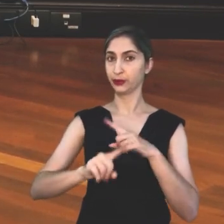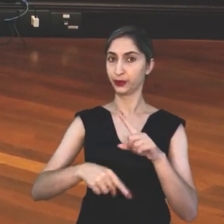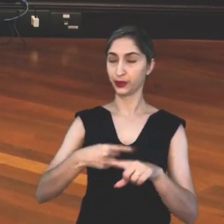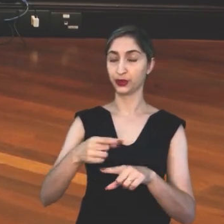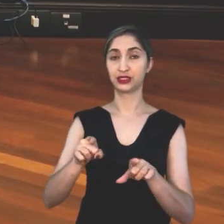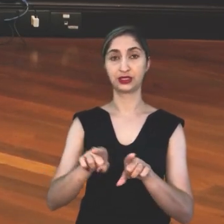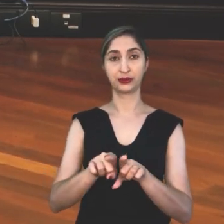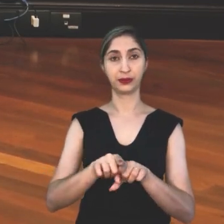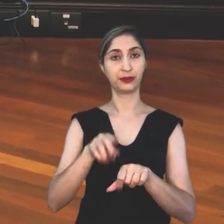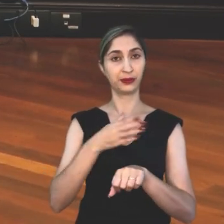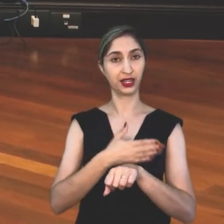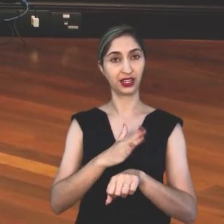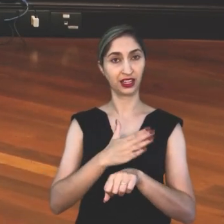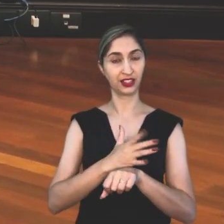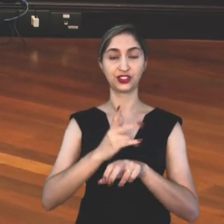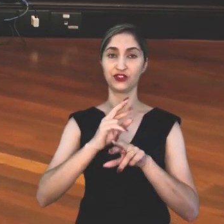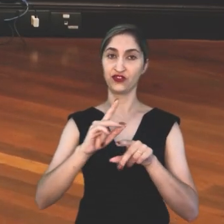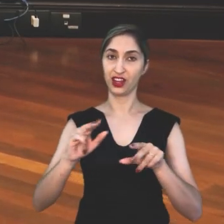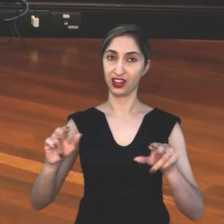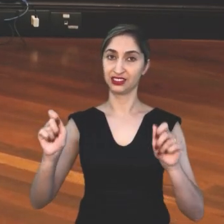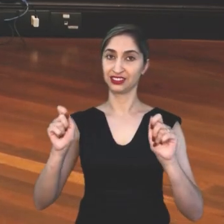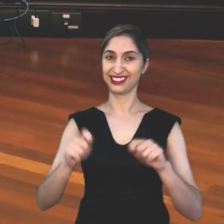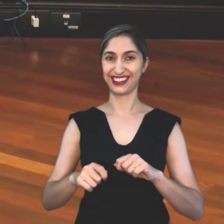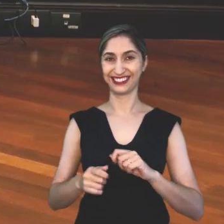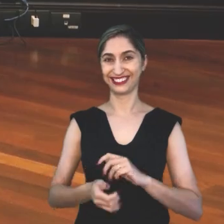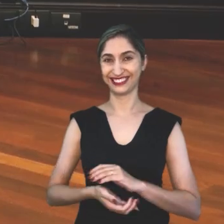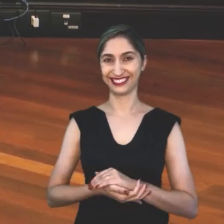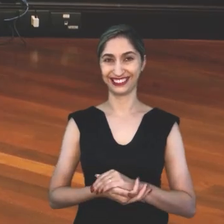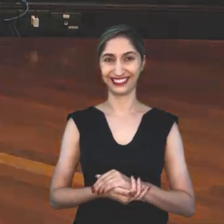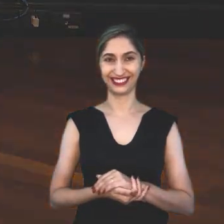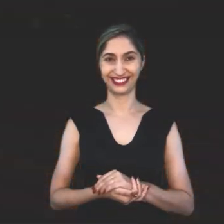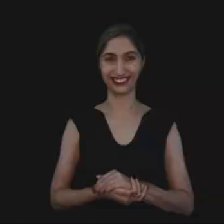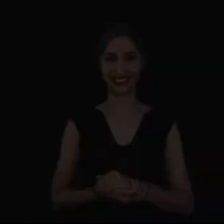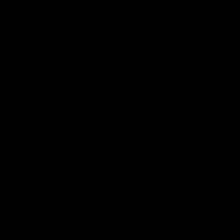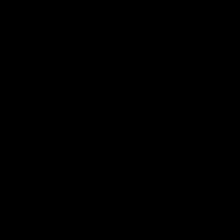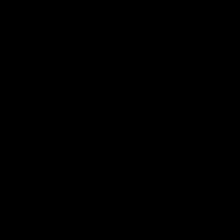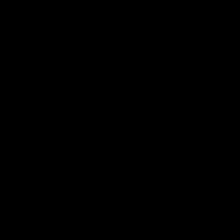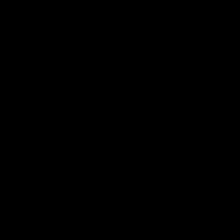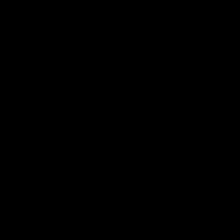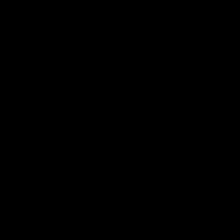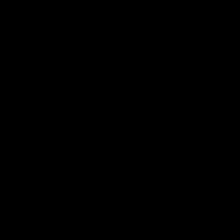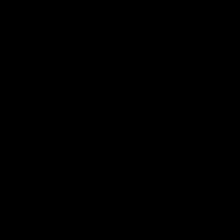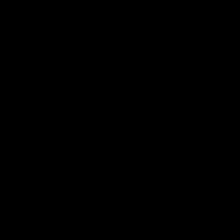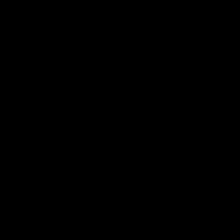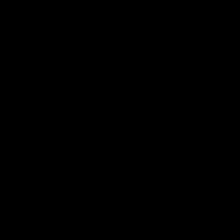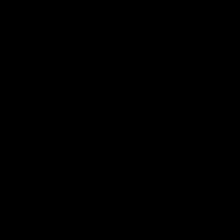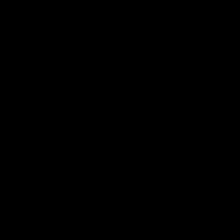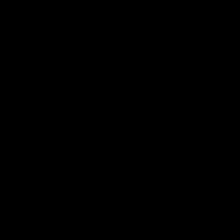levou, como ser também uma materialidade para se inspirar para outras práticas.